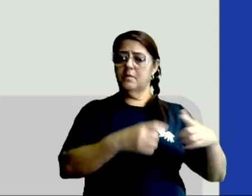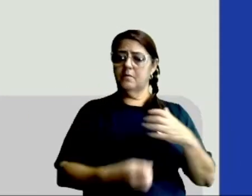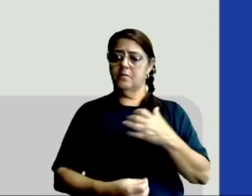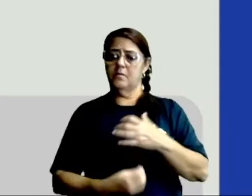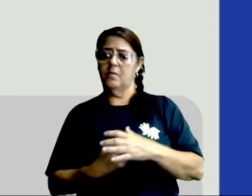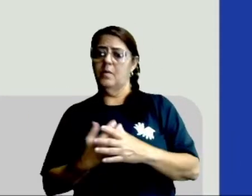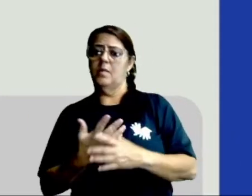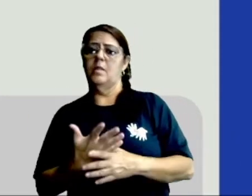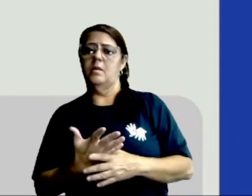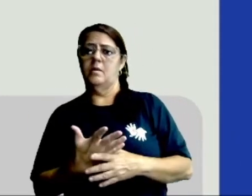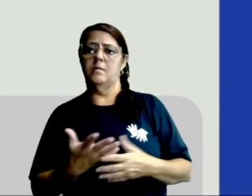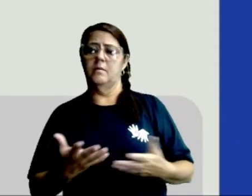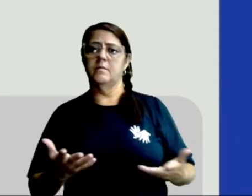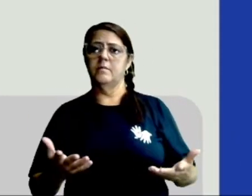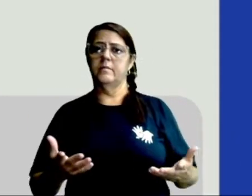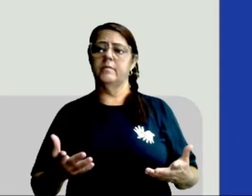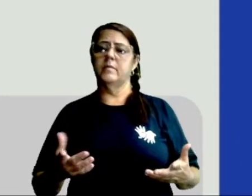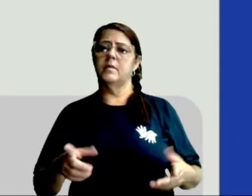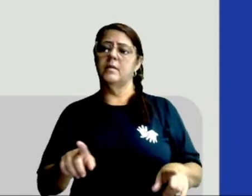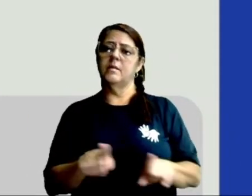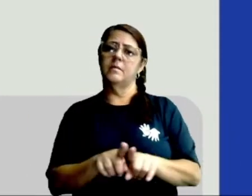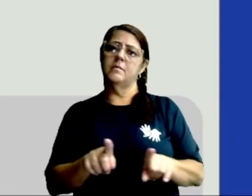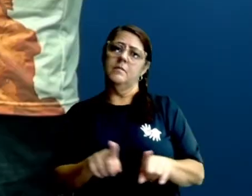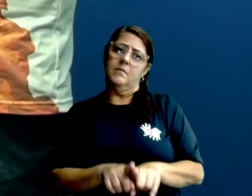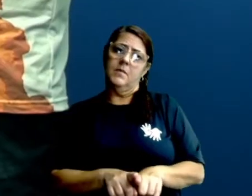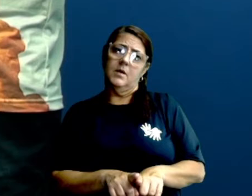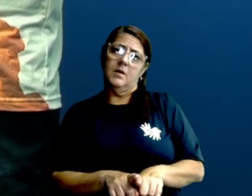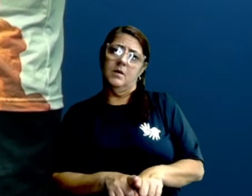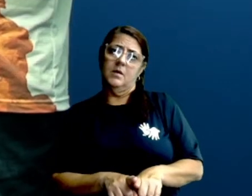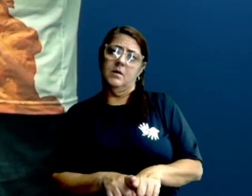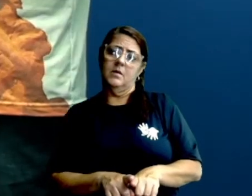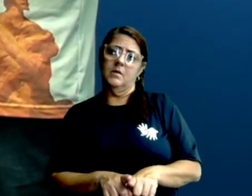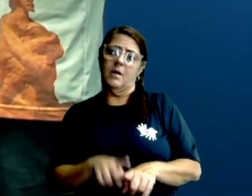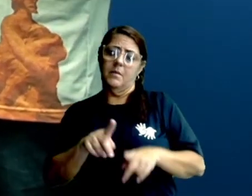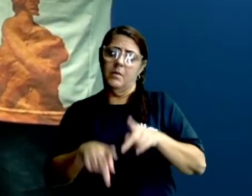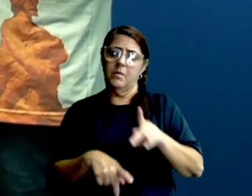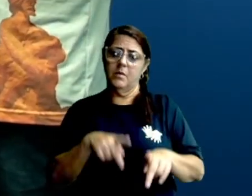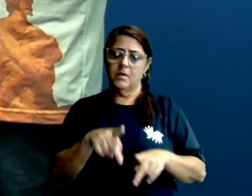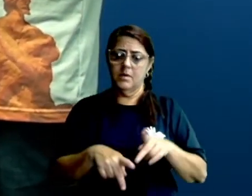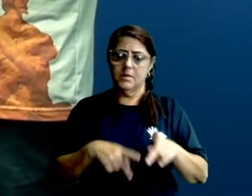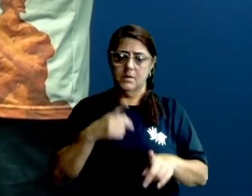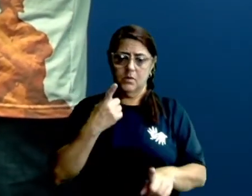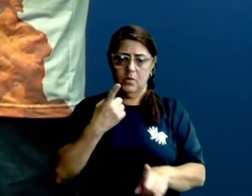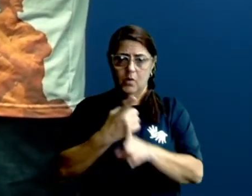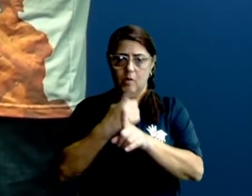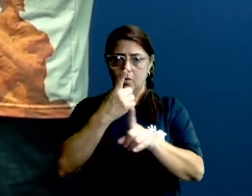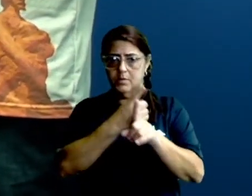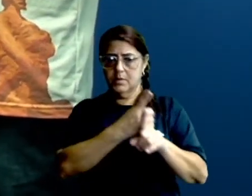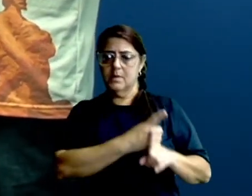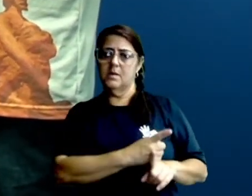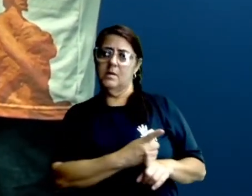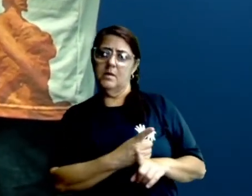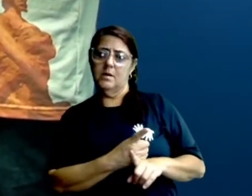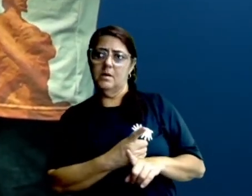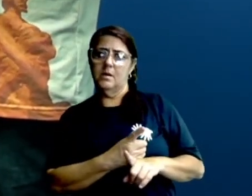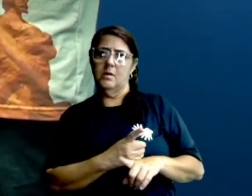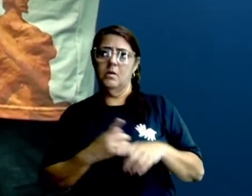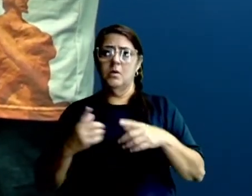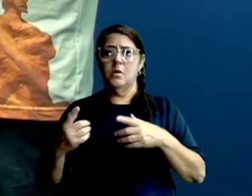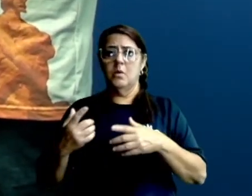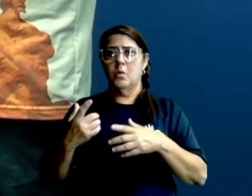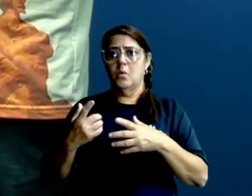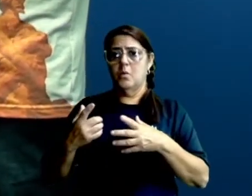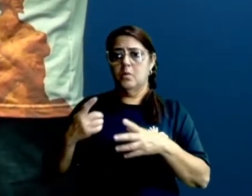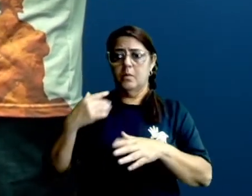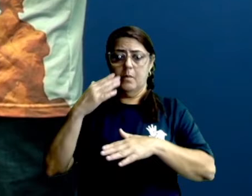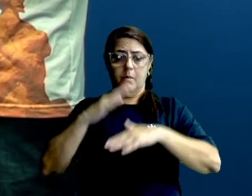fontes de matérias-primas e que se vinham também para colocar o seu contingente populacional e comprar, né, colocar seus